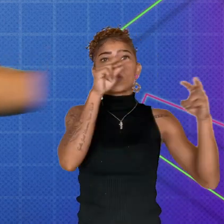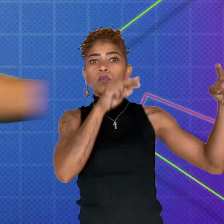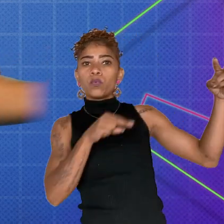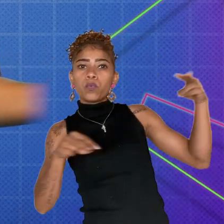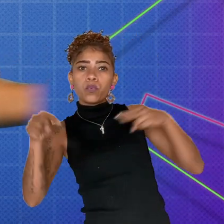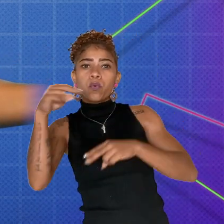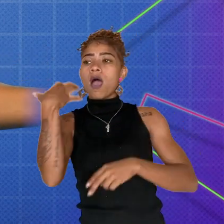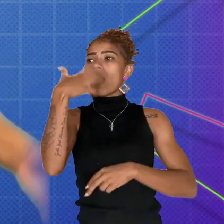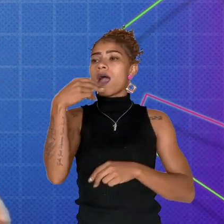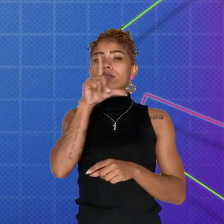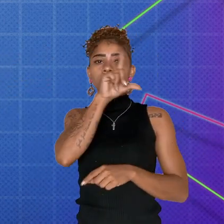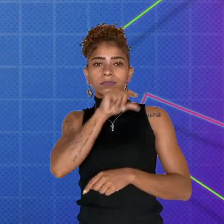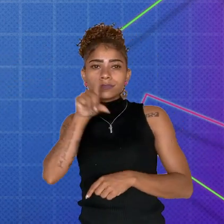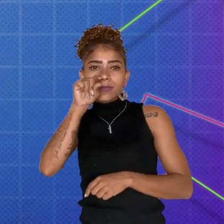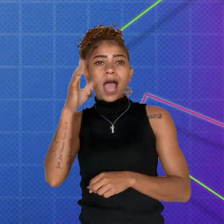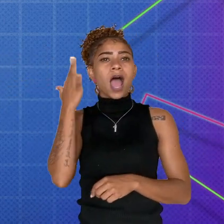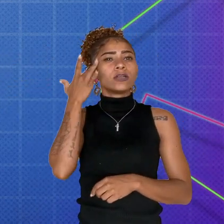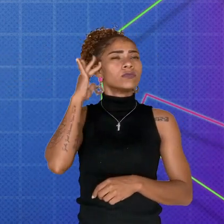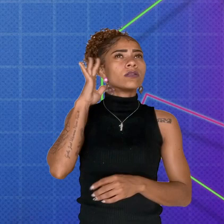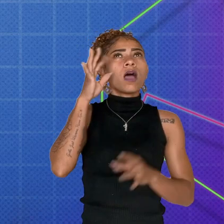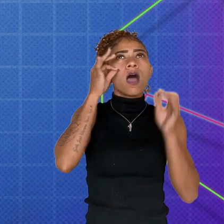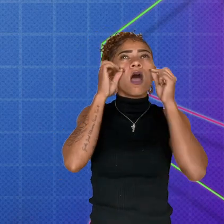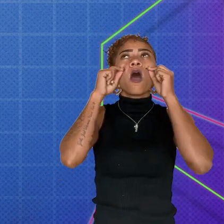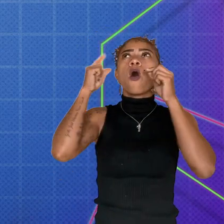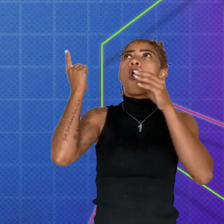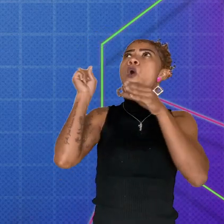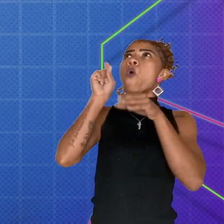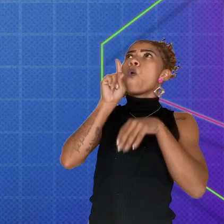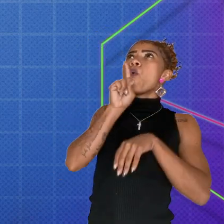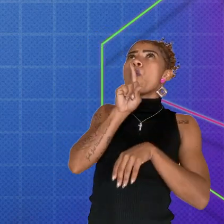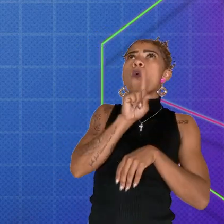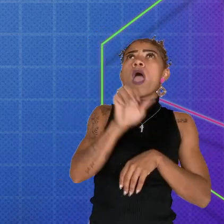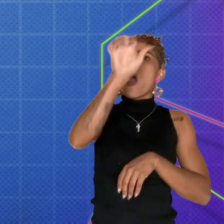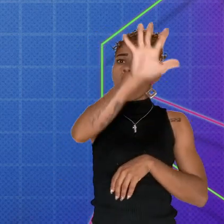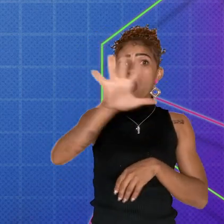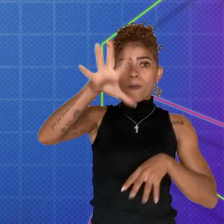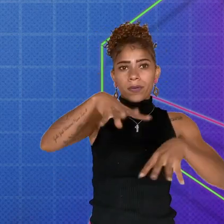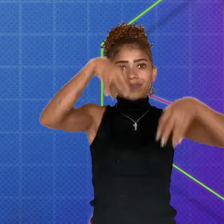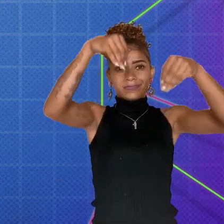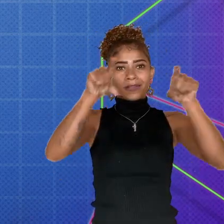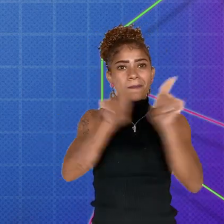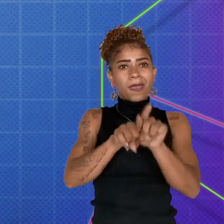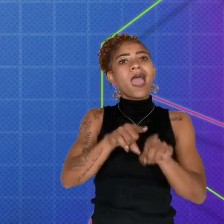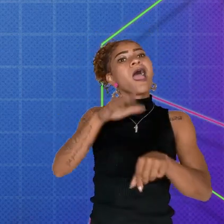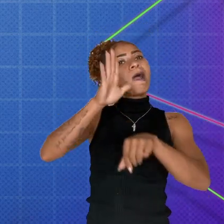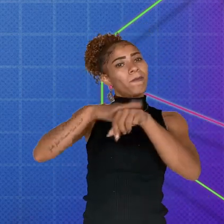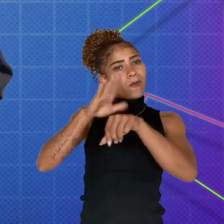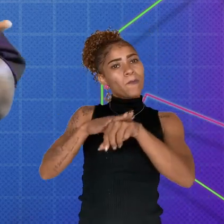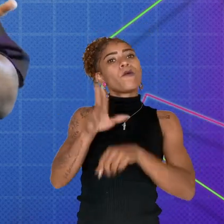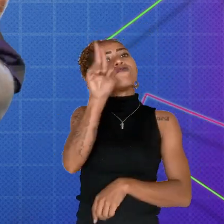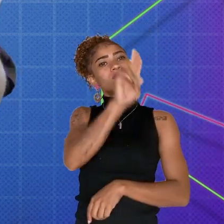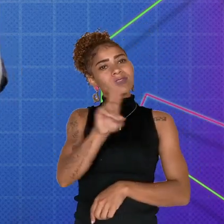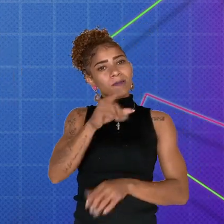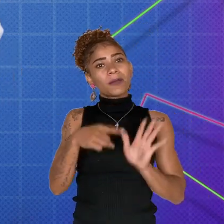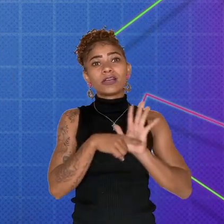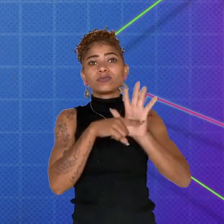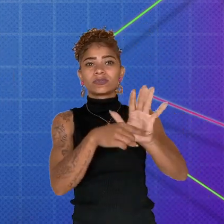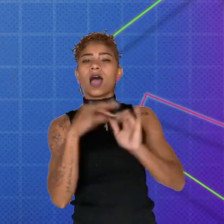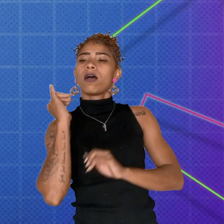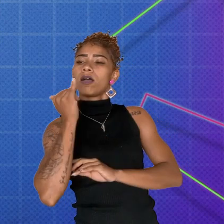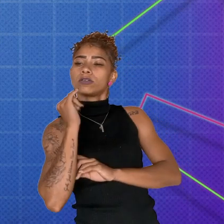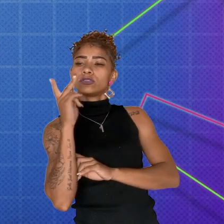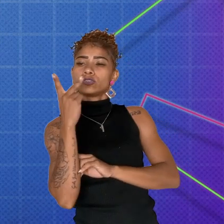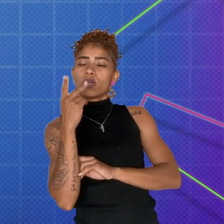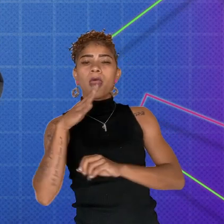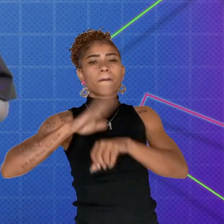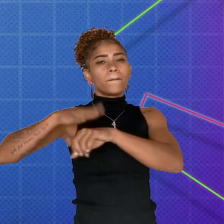vento e o canto dos pássaros, ajuda a imergir o jogador na paisagem rural da Europa medieval. A ambientação sonora também é usada para ajudar a contar a